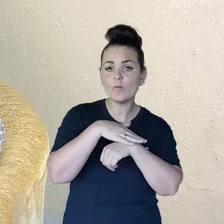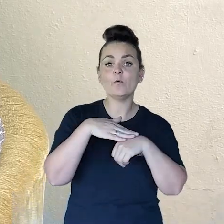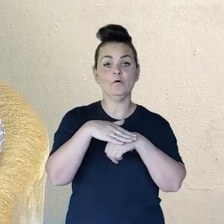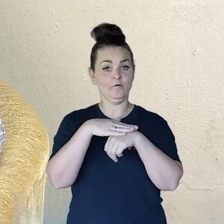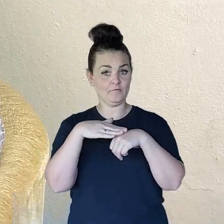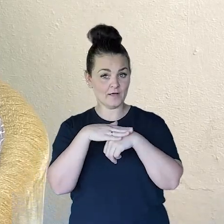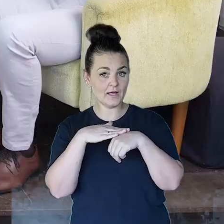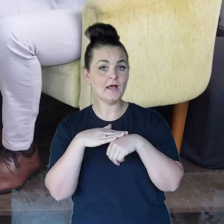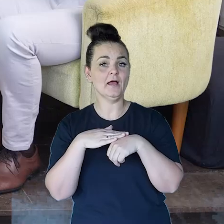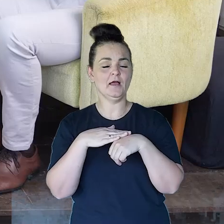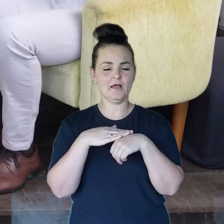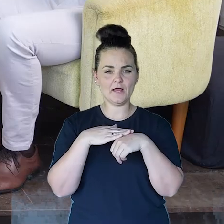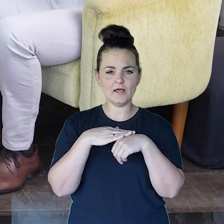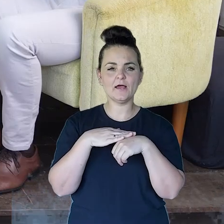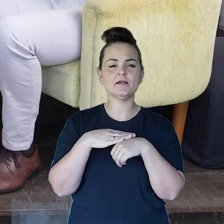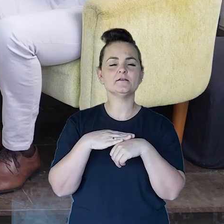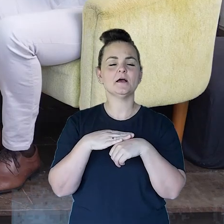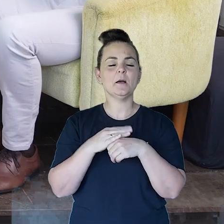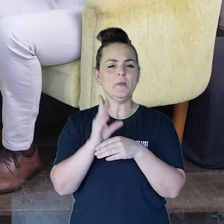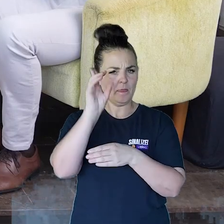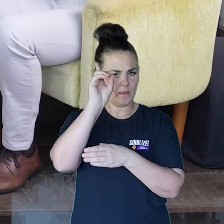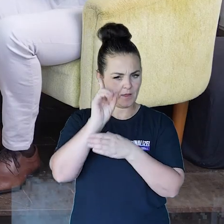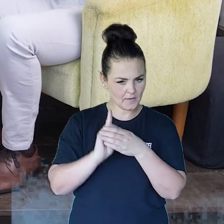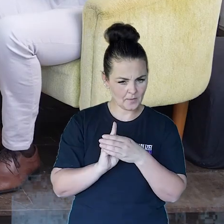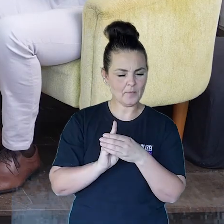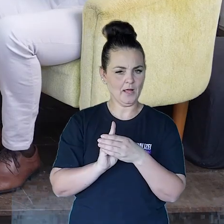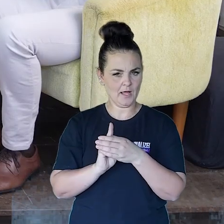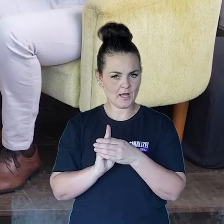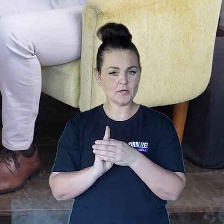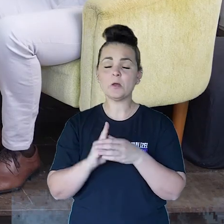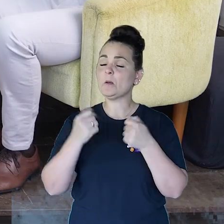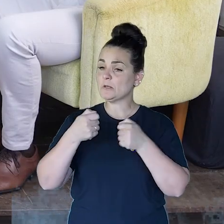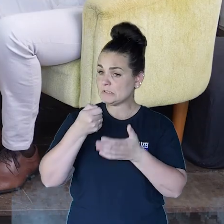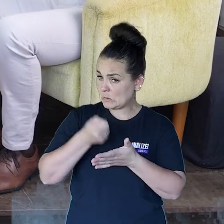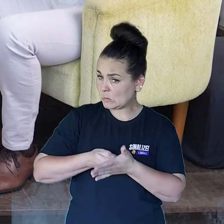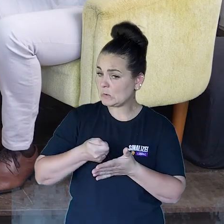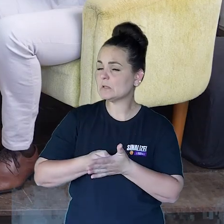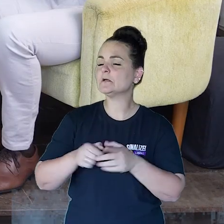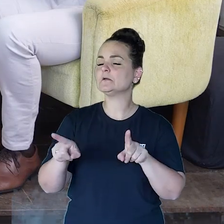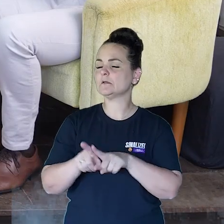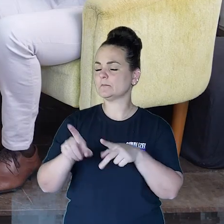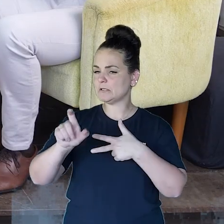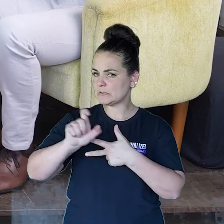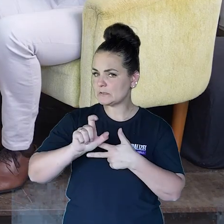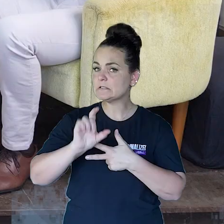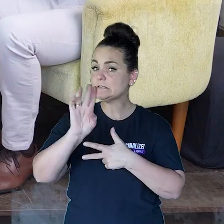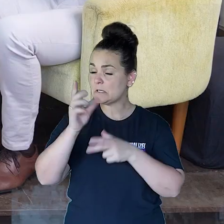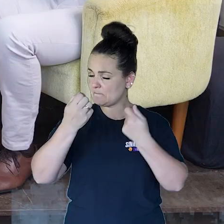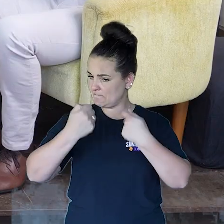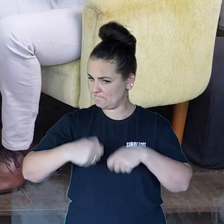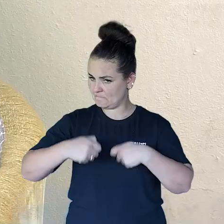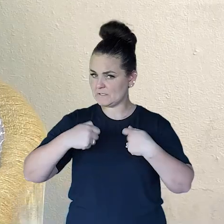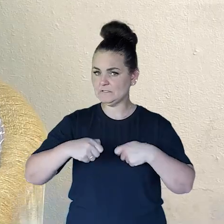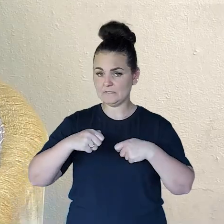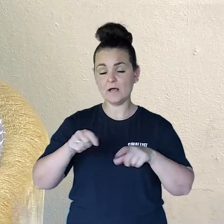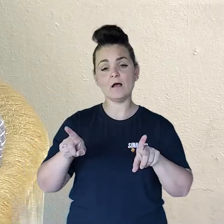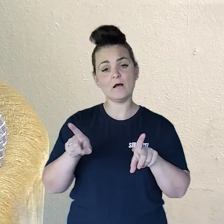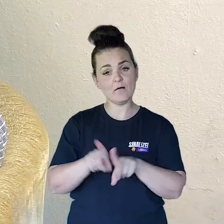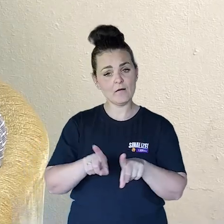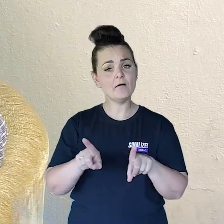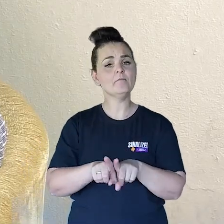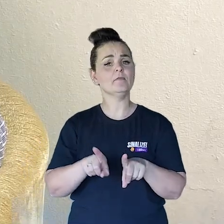muito democrática, harmônica, com cobranças ao executivo quando do necessário